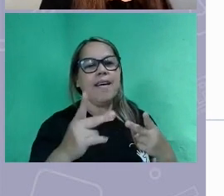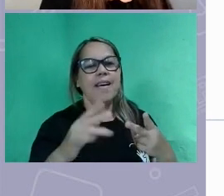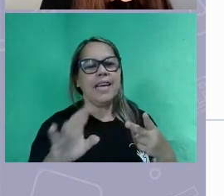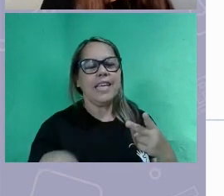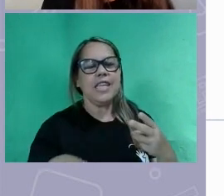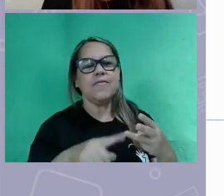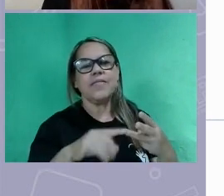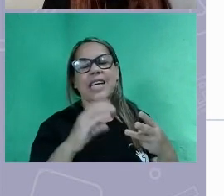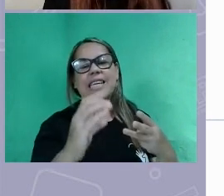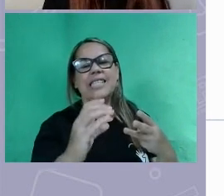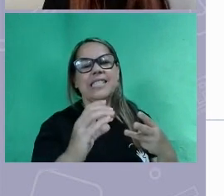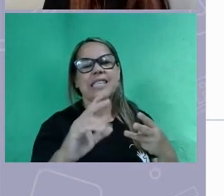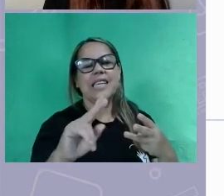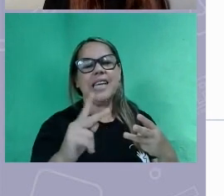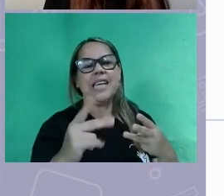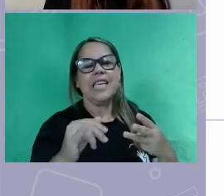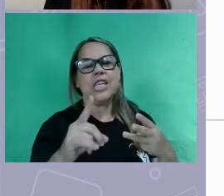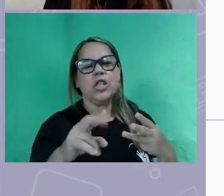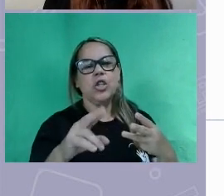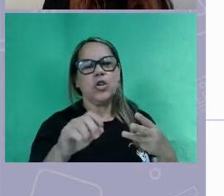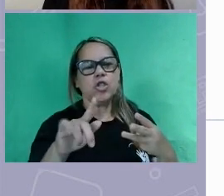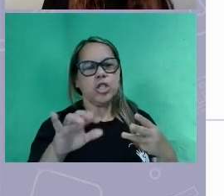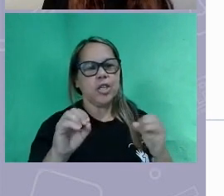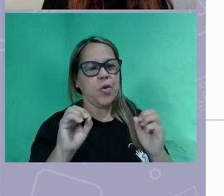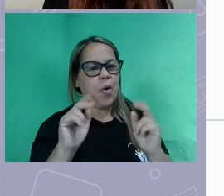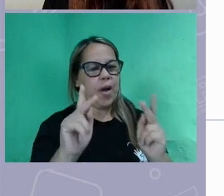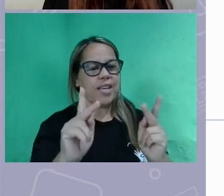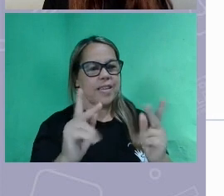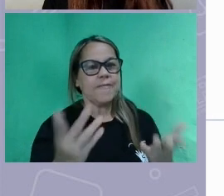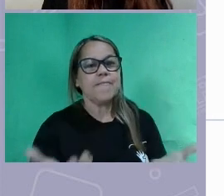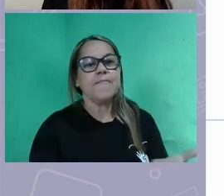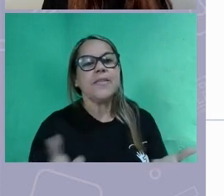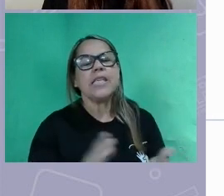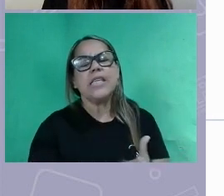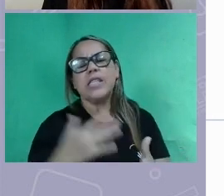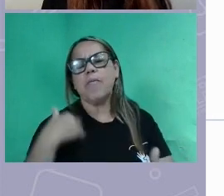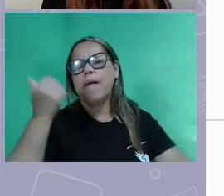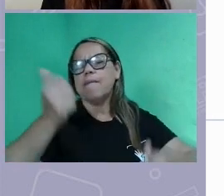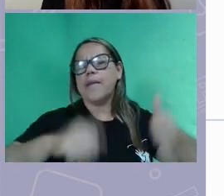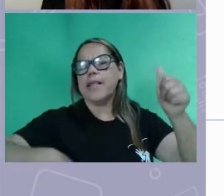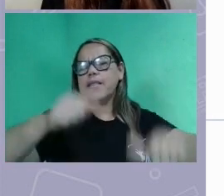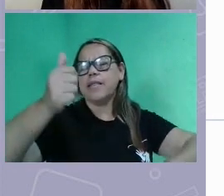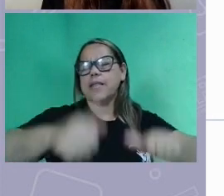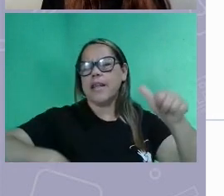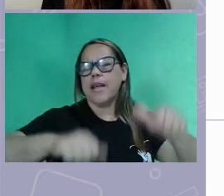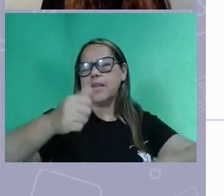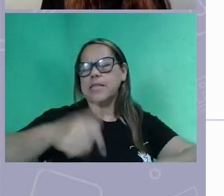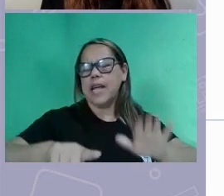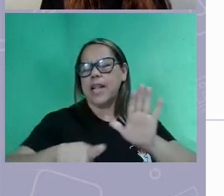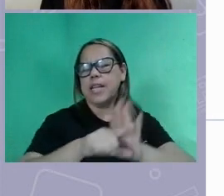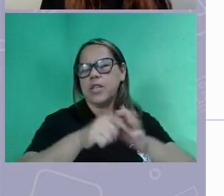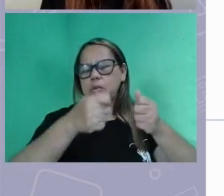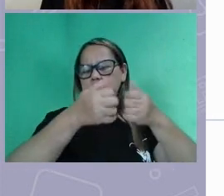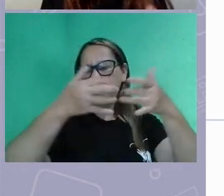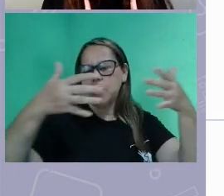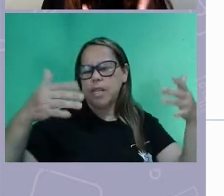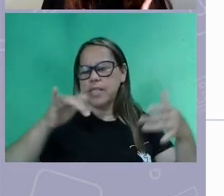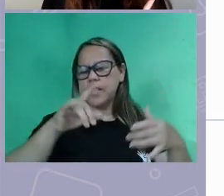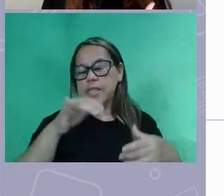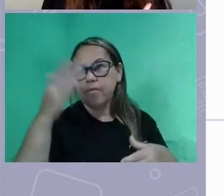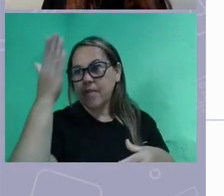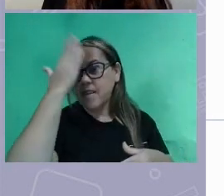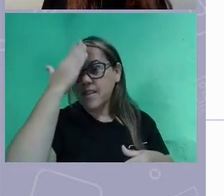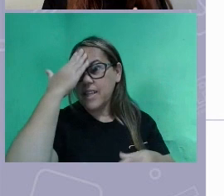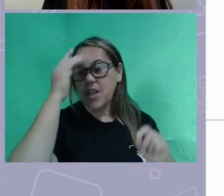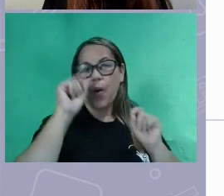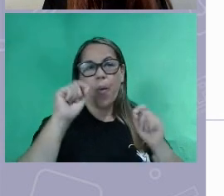corresponde a hidrogênio ok então é analisar a lei dos gases ideais entender o que é